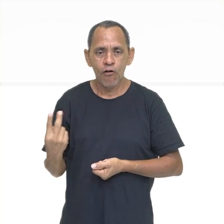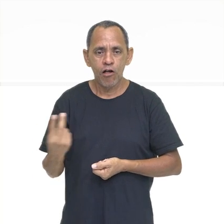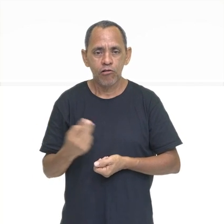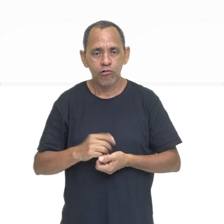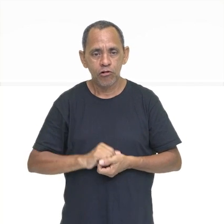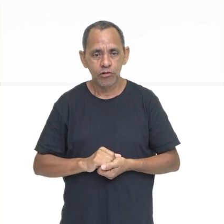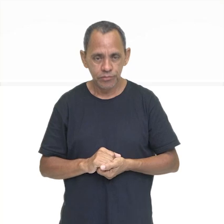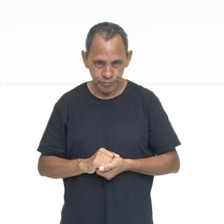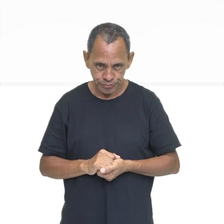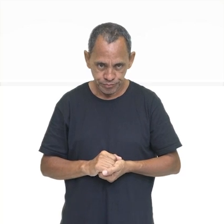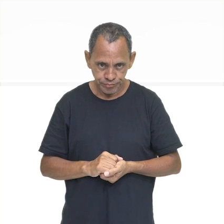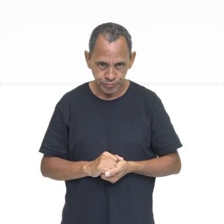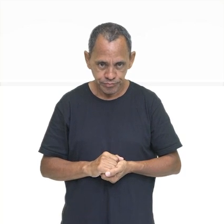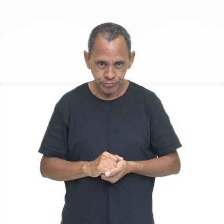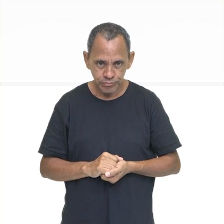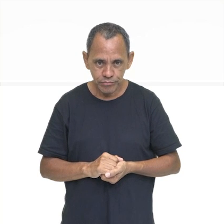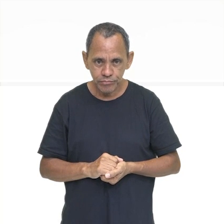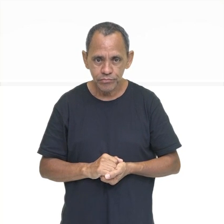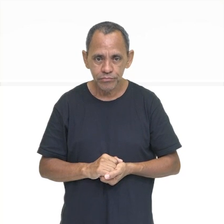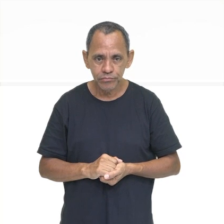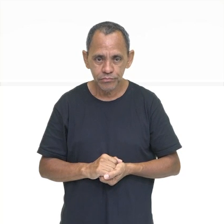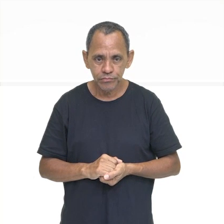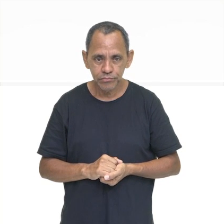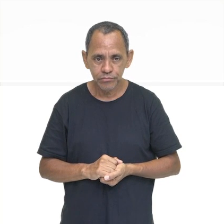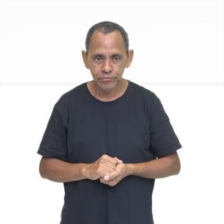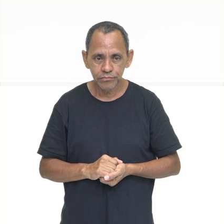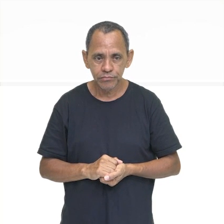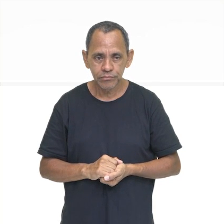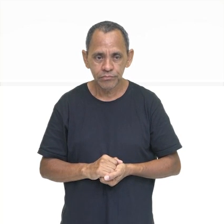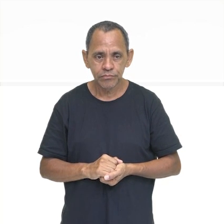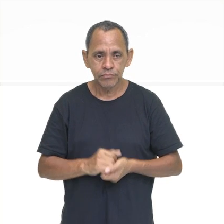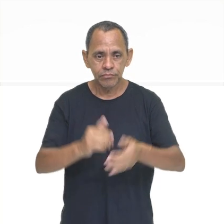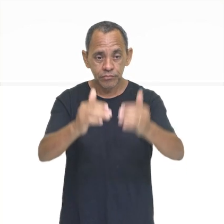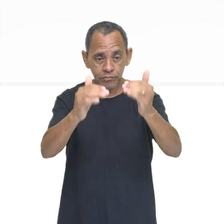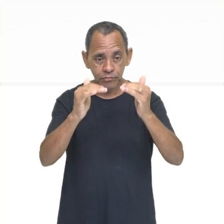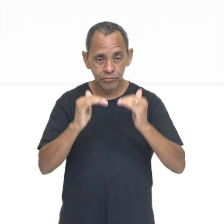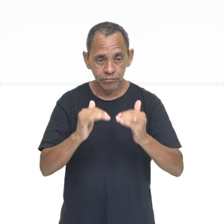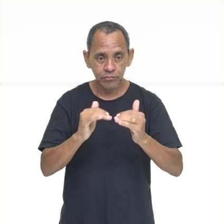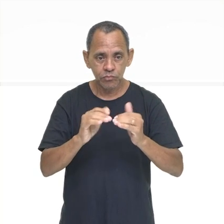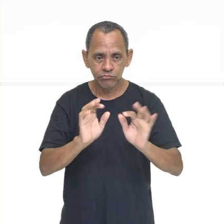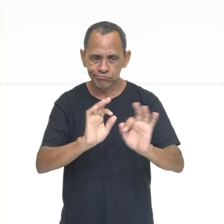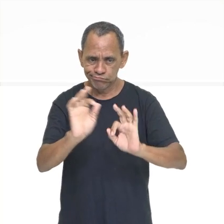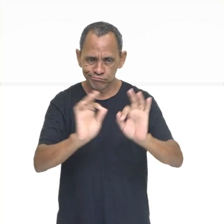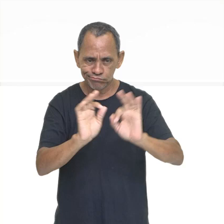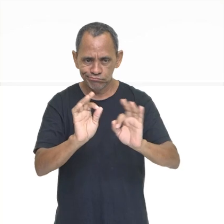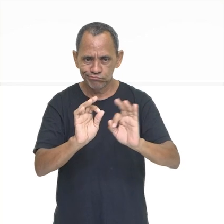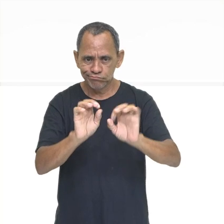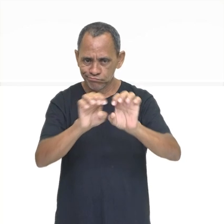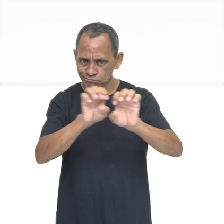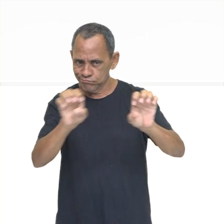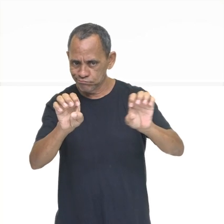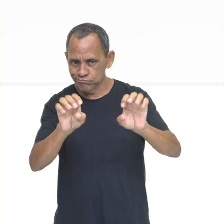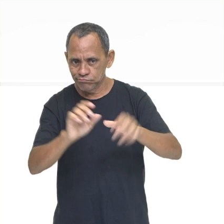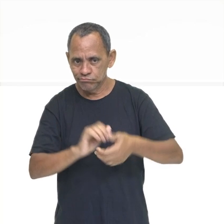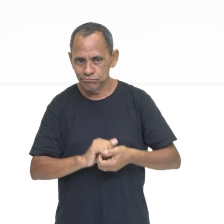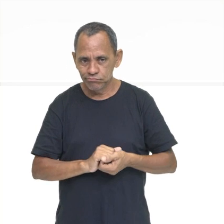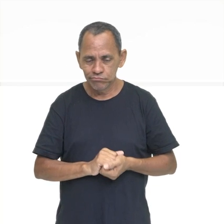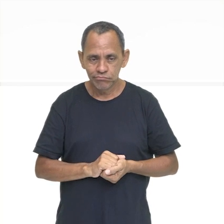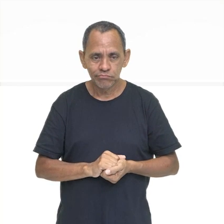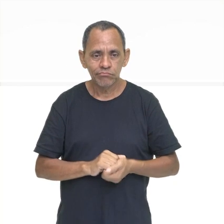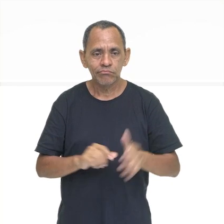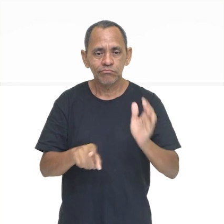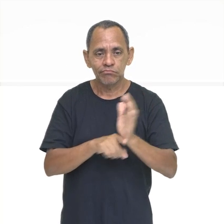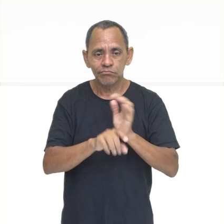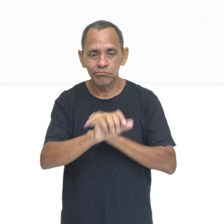de B né então a gente vai aqui para baixo vamos organizar as duas equações né -